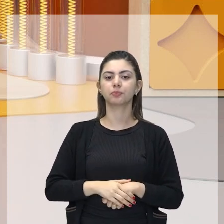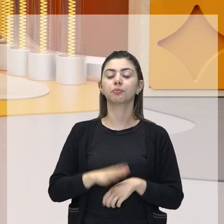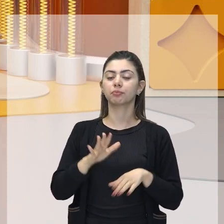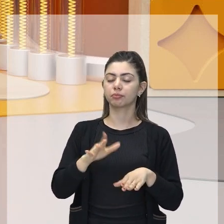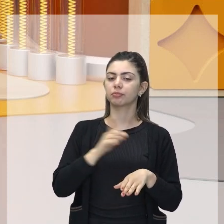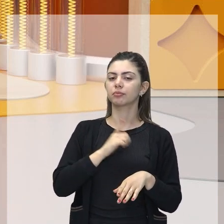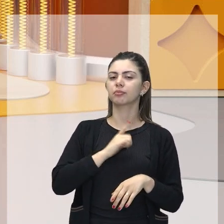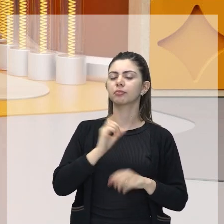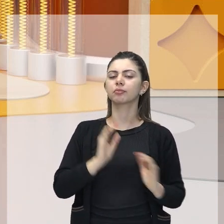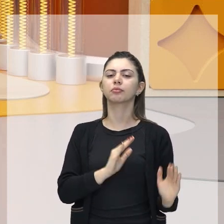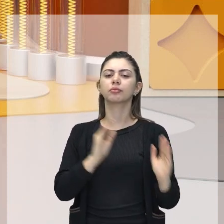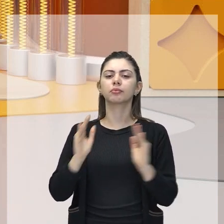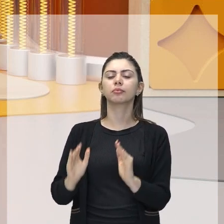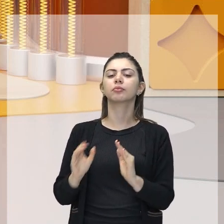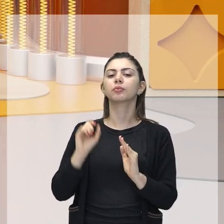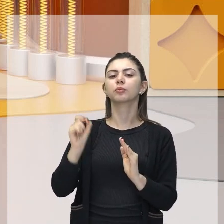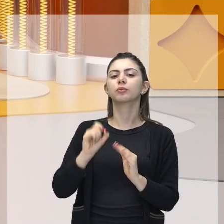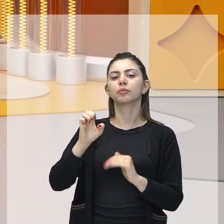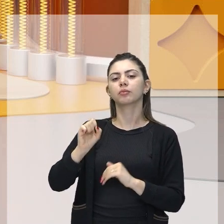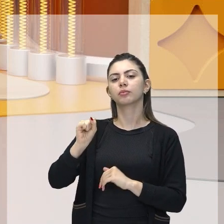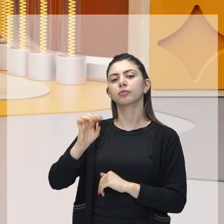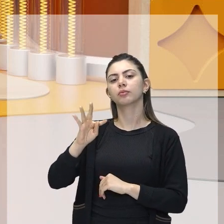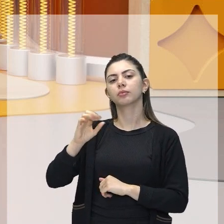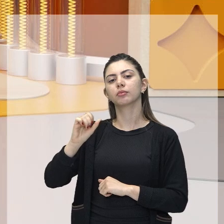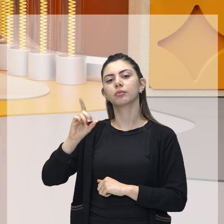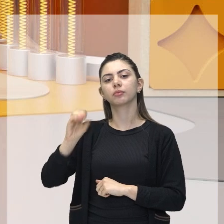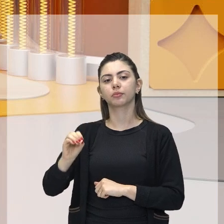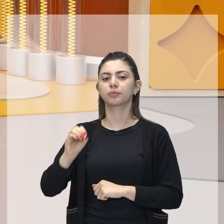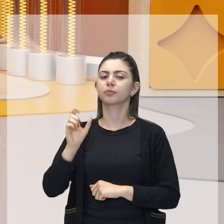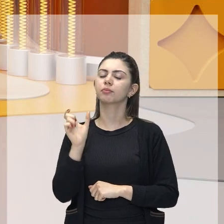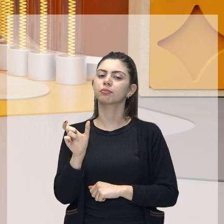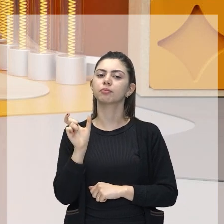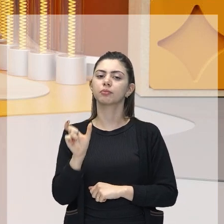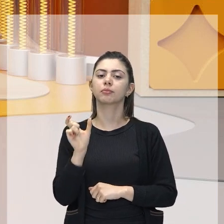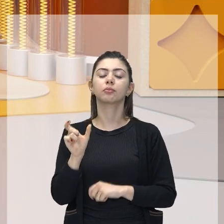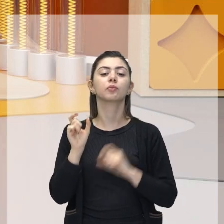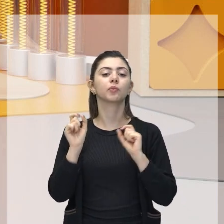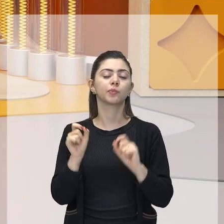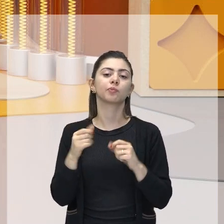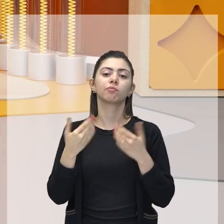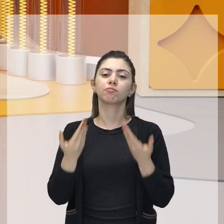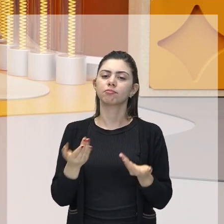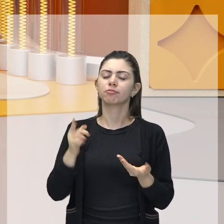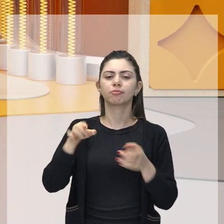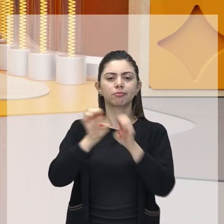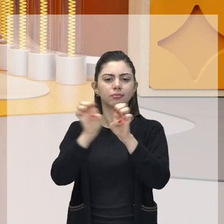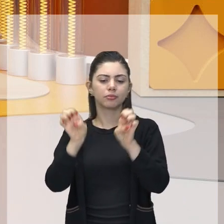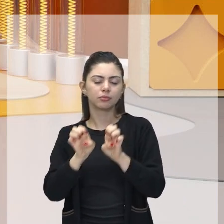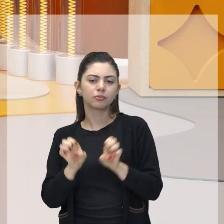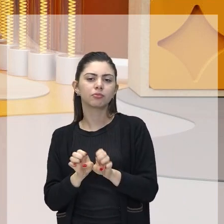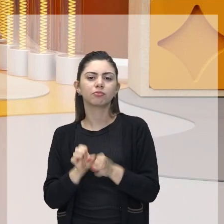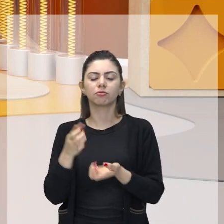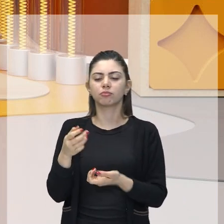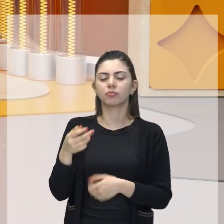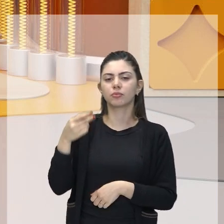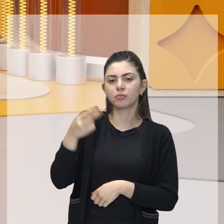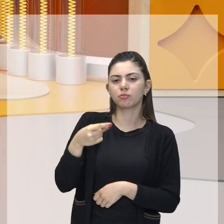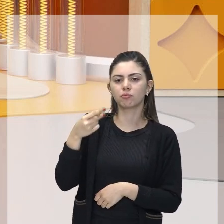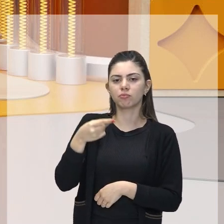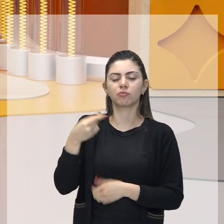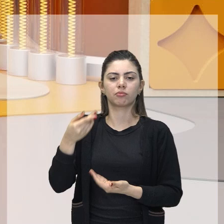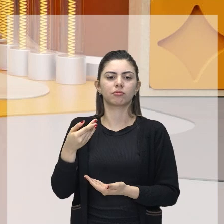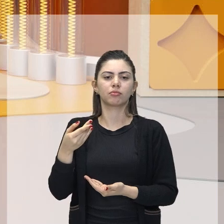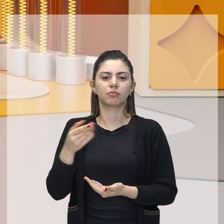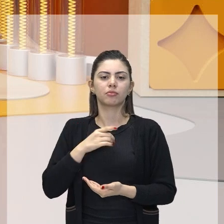país, a gente tem ali o termo Estado em si, né, que é toda a estrutura de poder daquelas áreas ali.